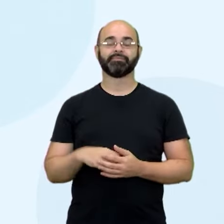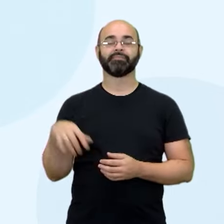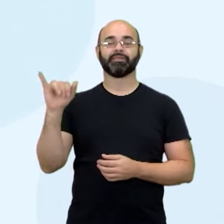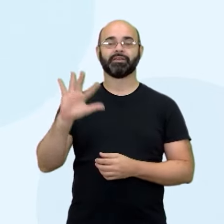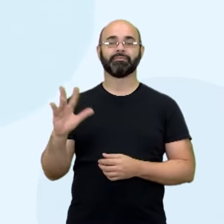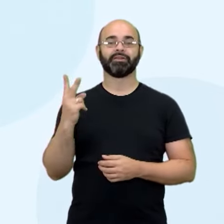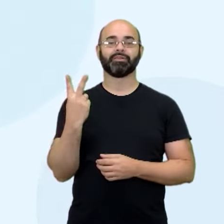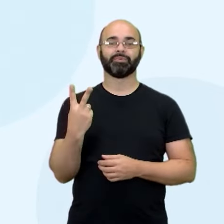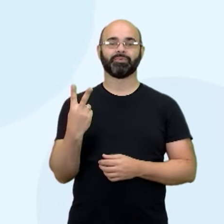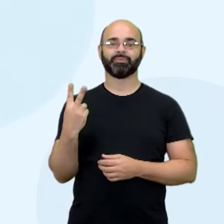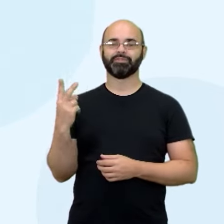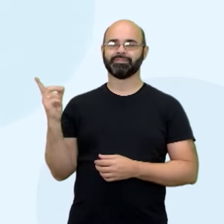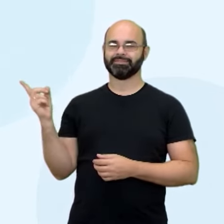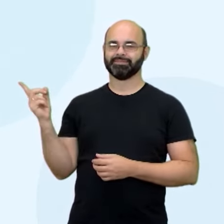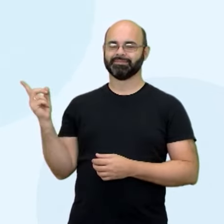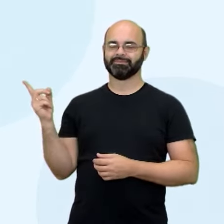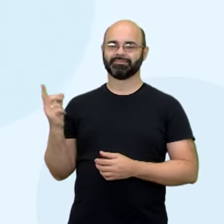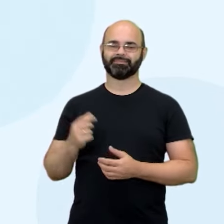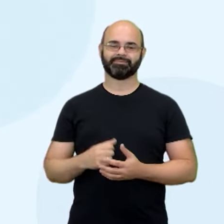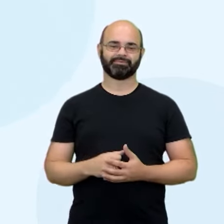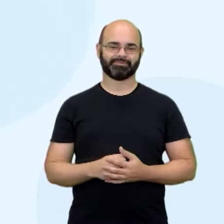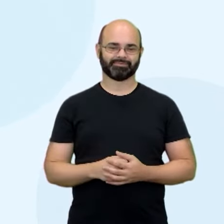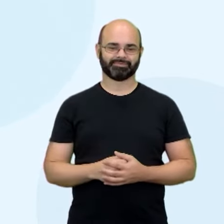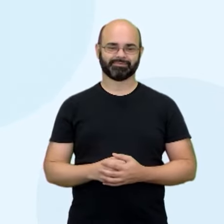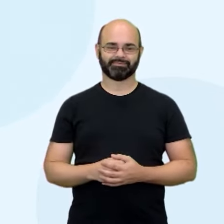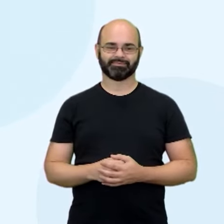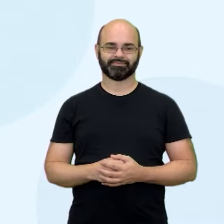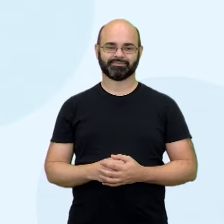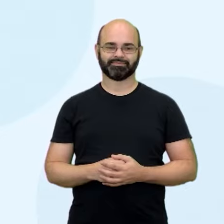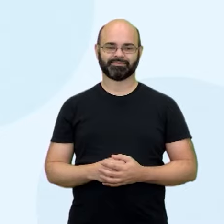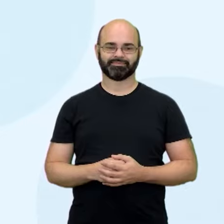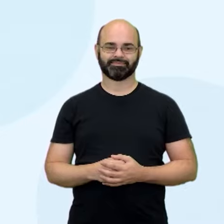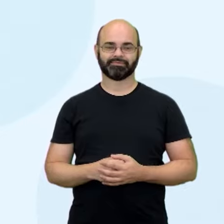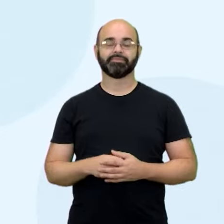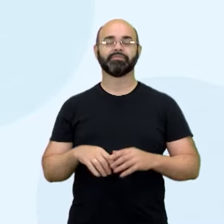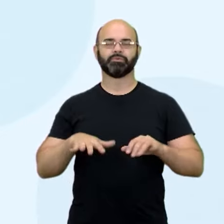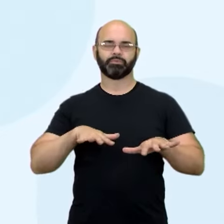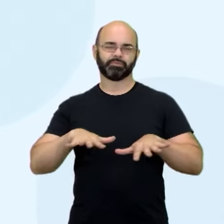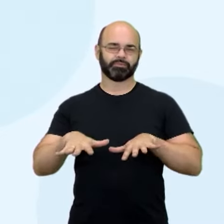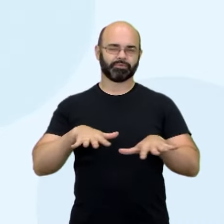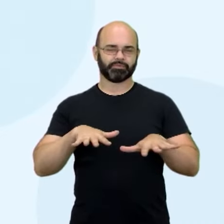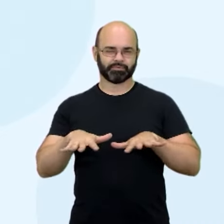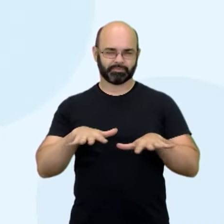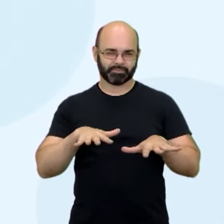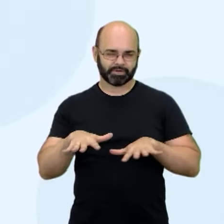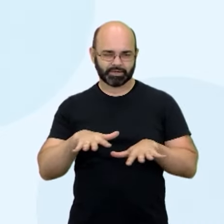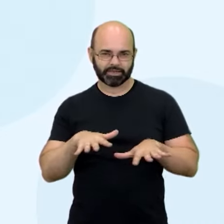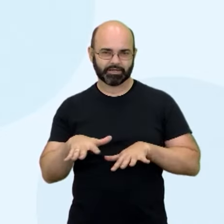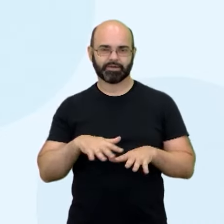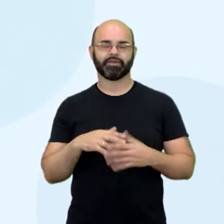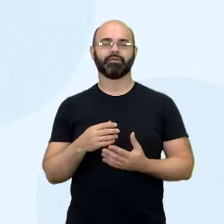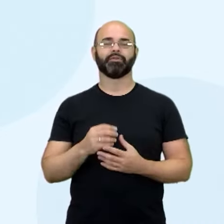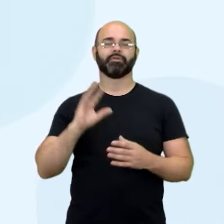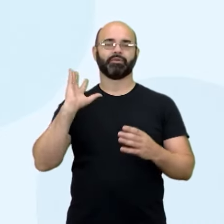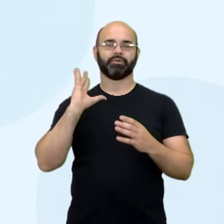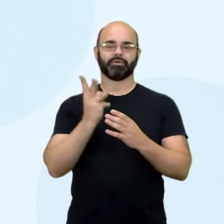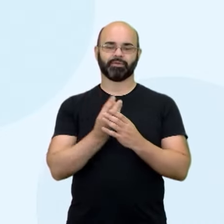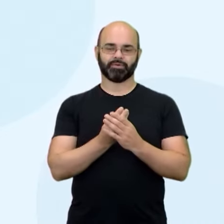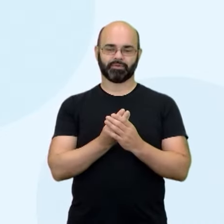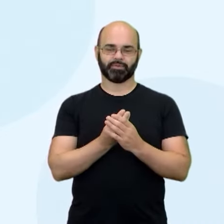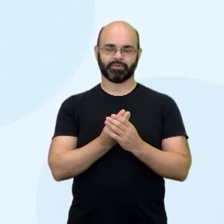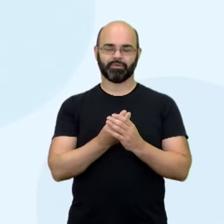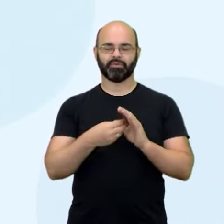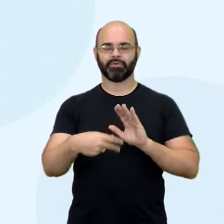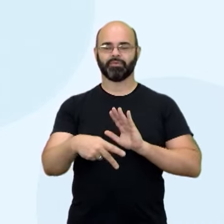tela, vamos recapitular o seguinte. Nós falamos sobre a questão do movimento, sobre a questão do patrimônio. Então, já para